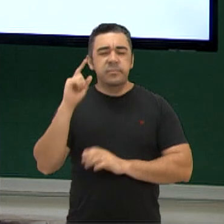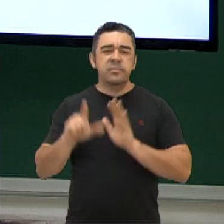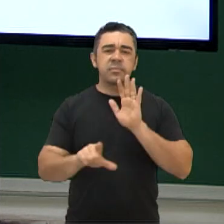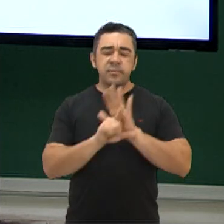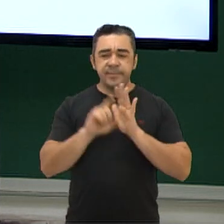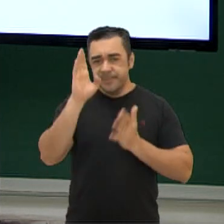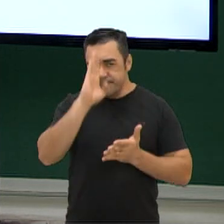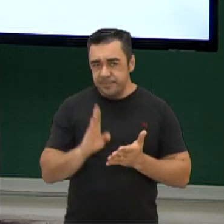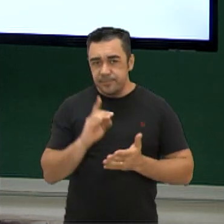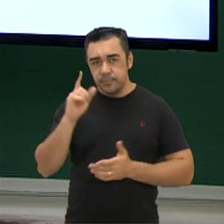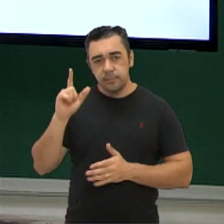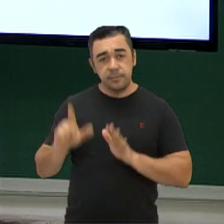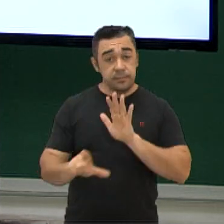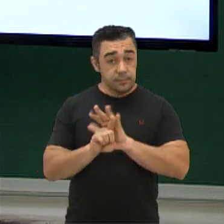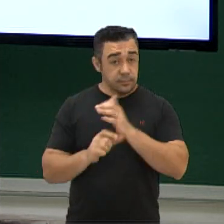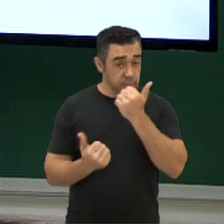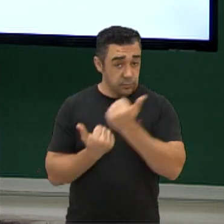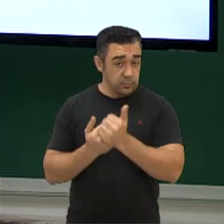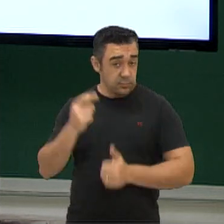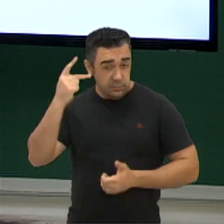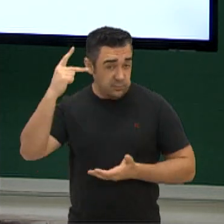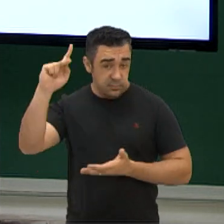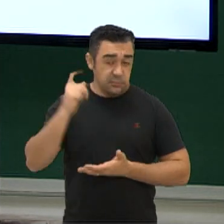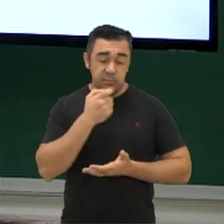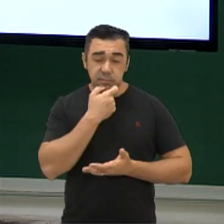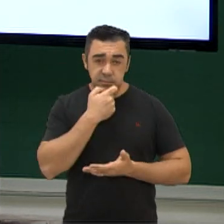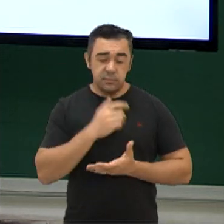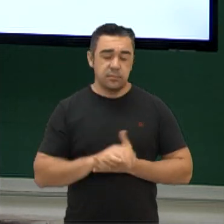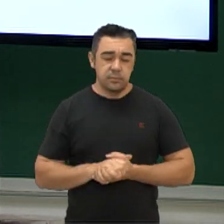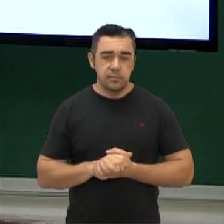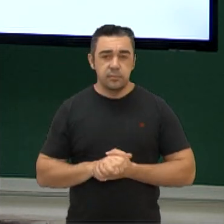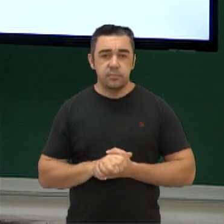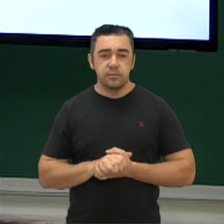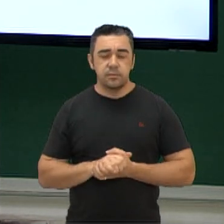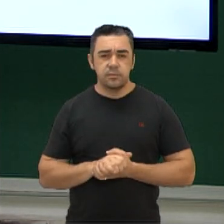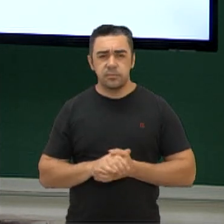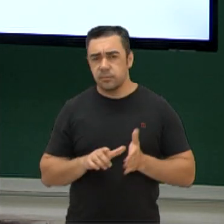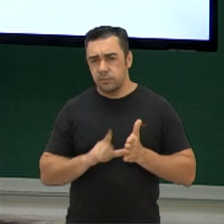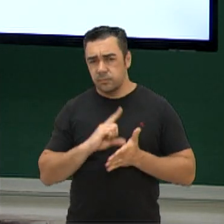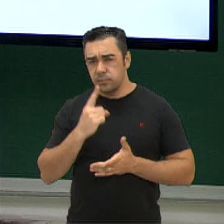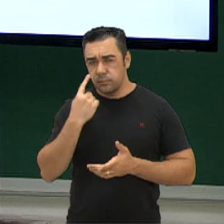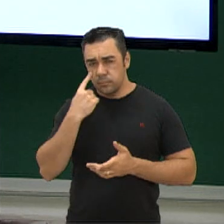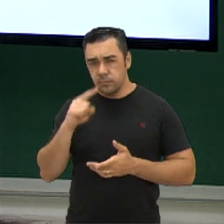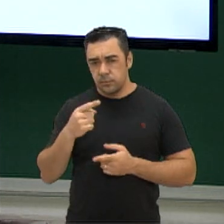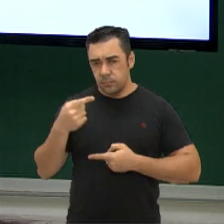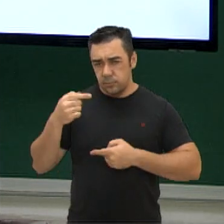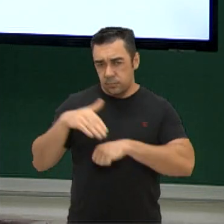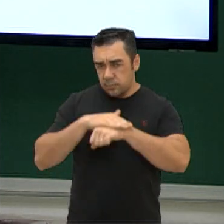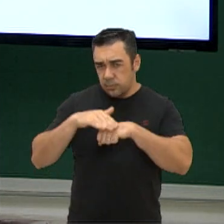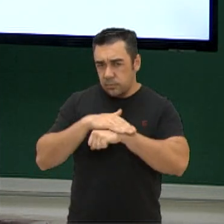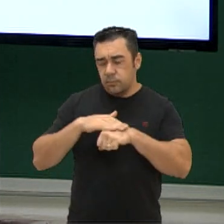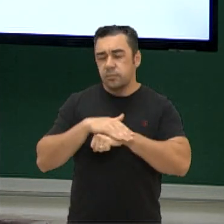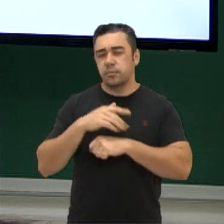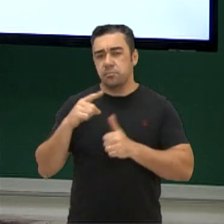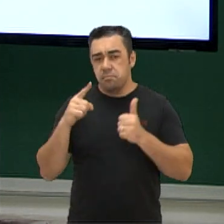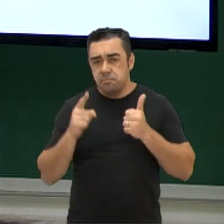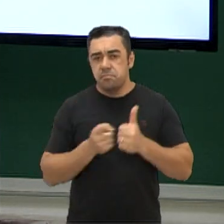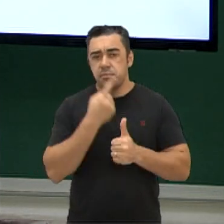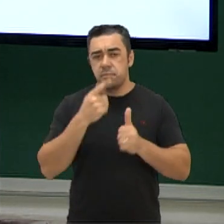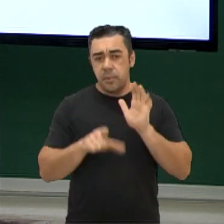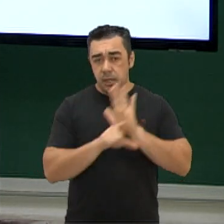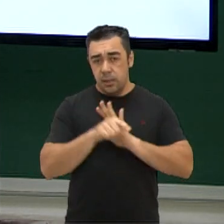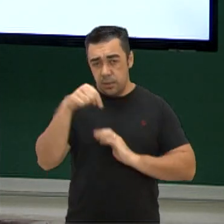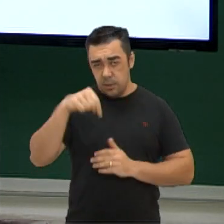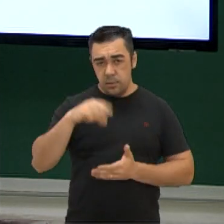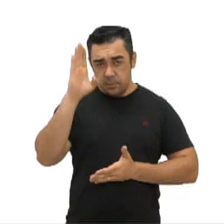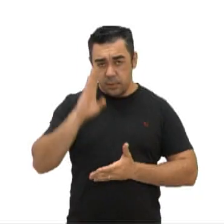para substituir a lei inglesa, substituir a Lei Bill Arbedin. Antes da gente discutir essa primeira lei feita aqui no Brasil,